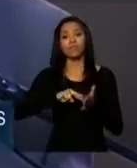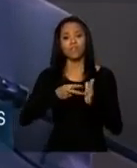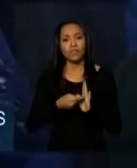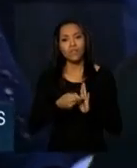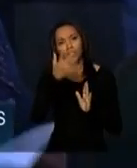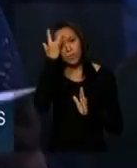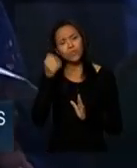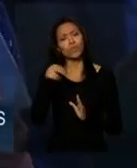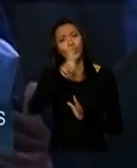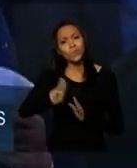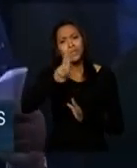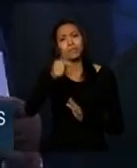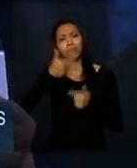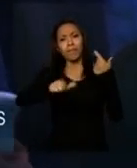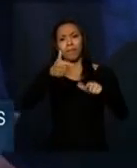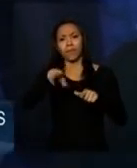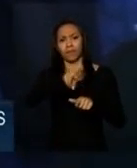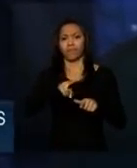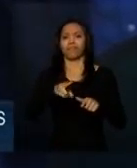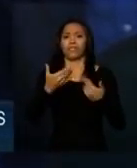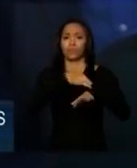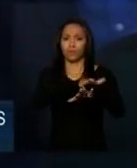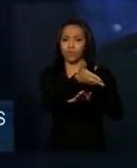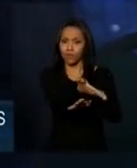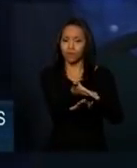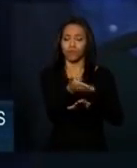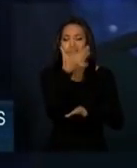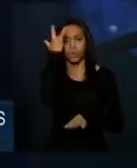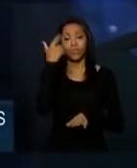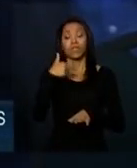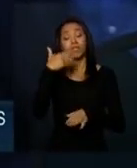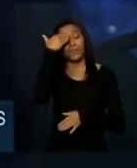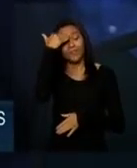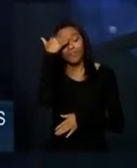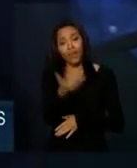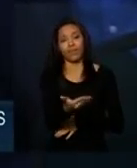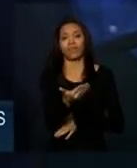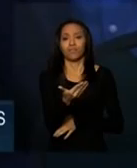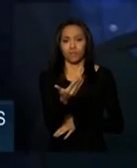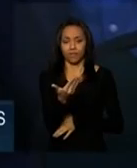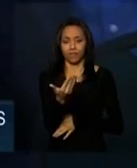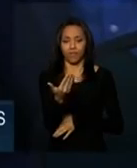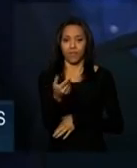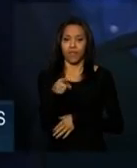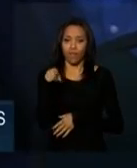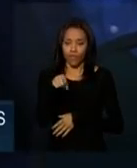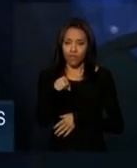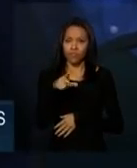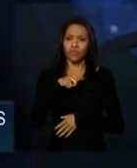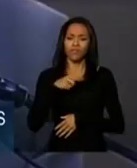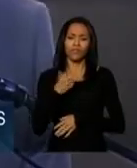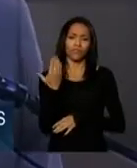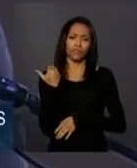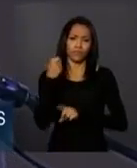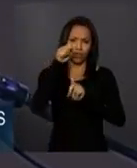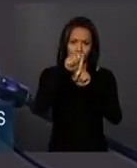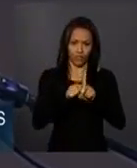pessoas. E é por isso que eu quero agradecer de coração a Vossa Excelência. Vossa Excelência esteve aqui em